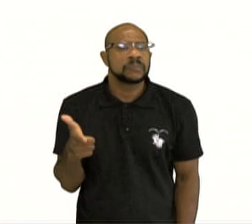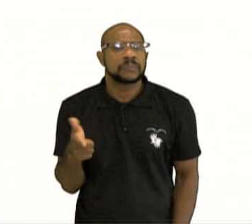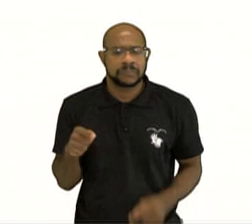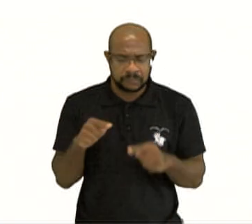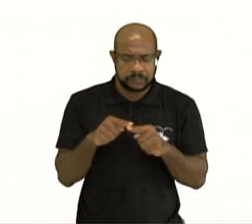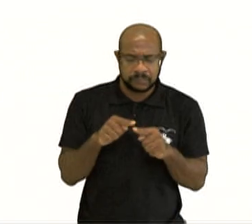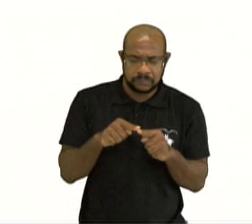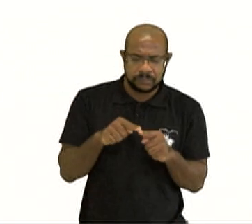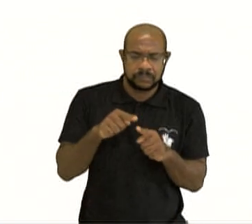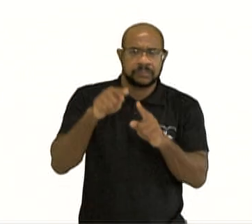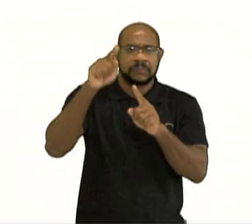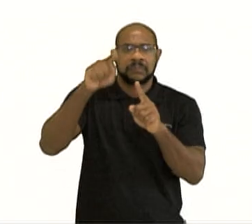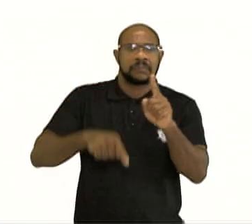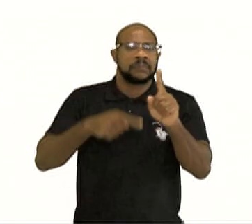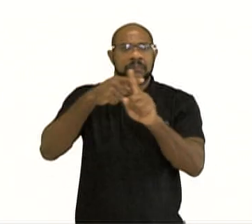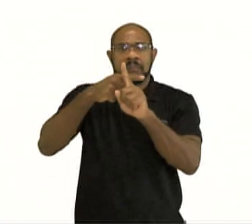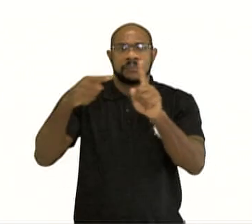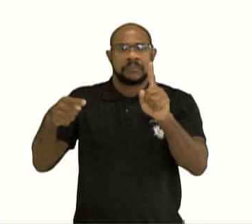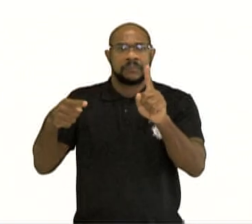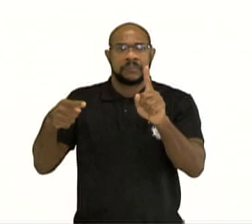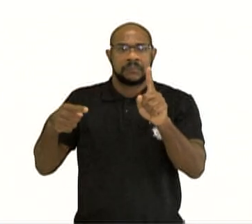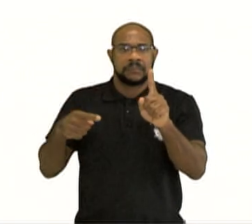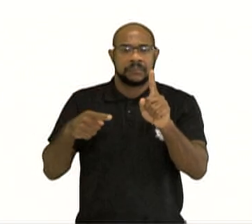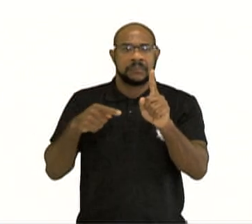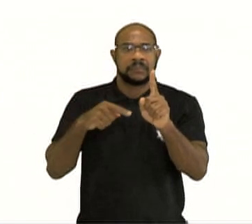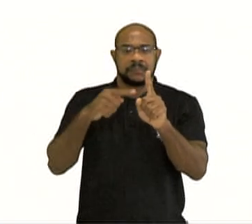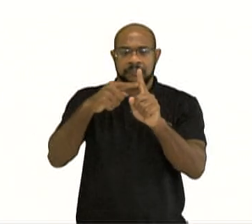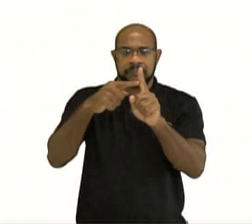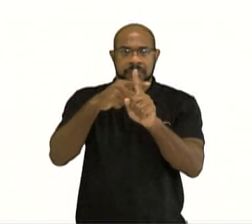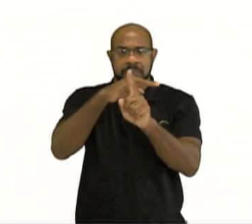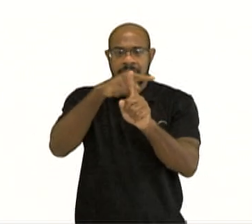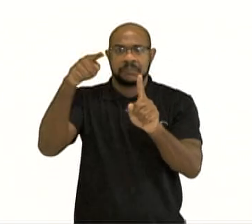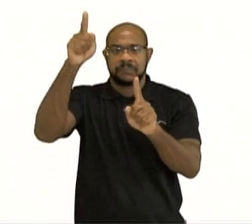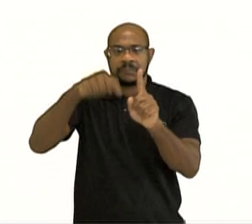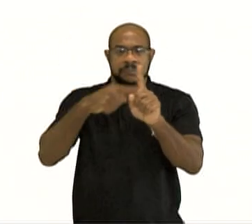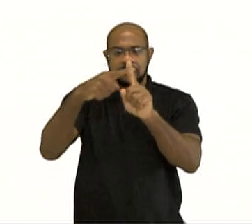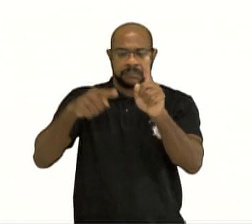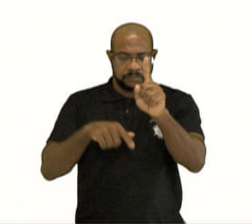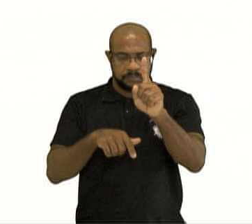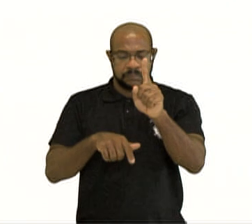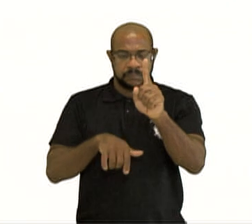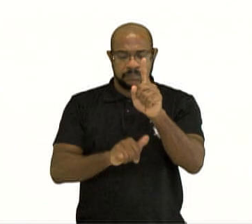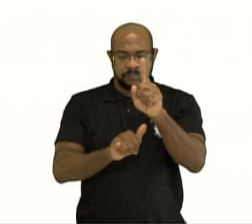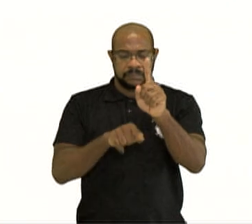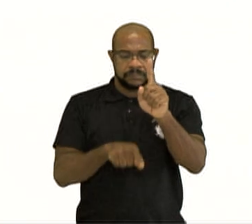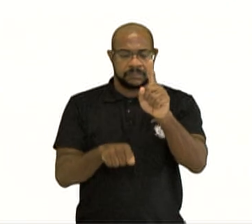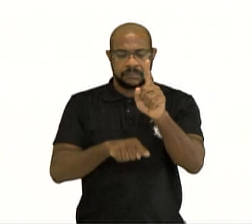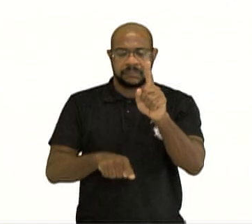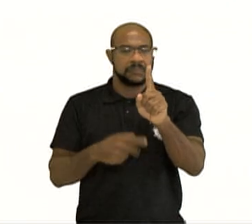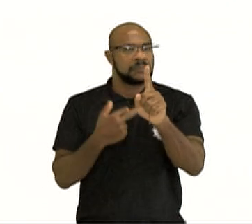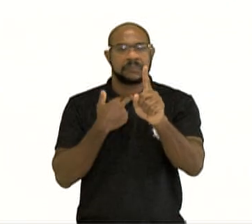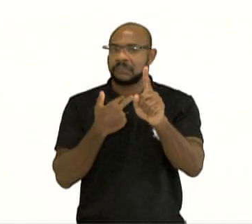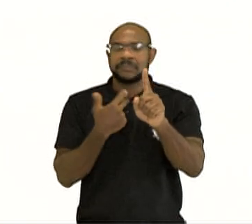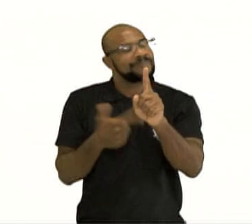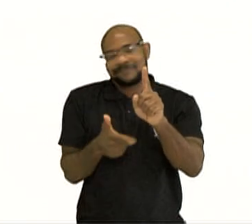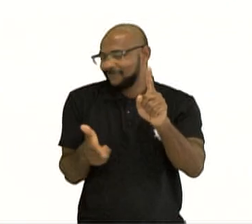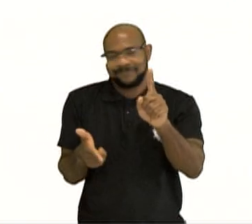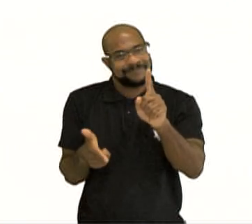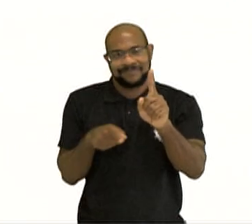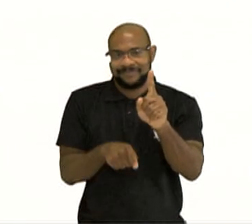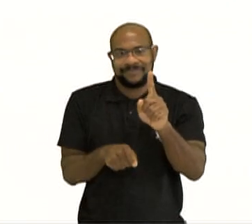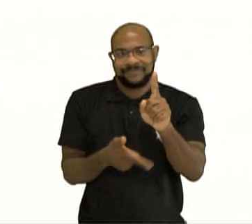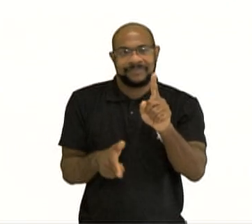de gráfico, deixa eu falar desse jeito, para parte de baixo aqui, para baixo do eixo x. Eu só